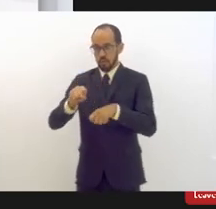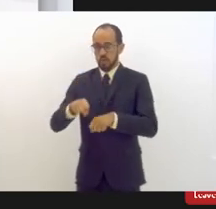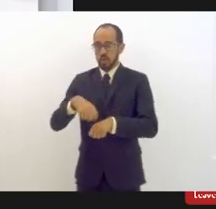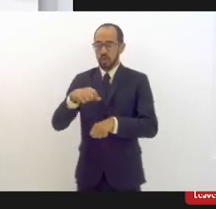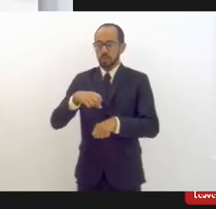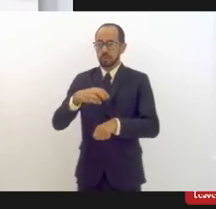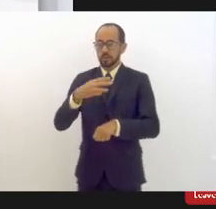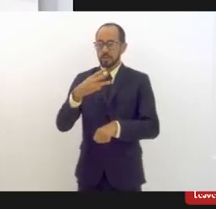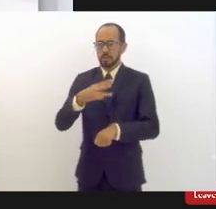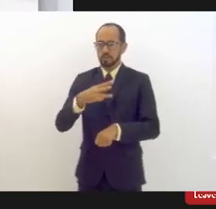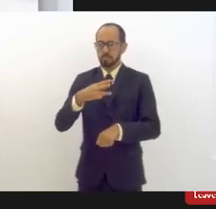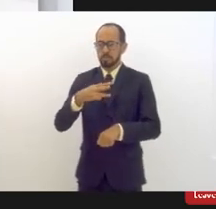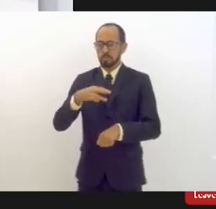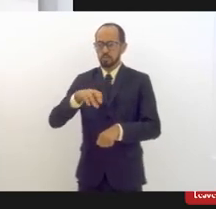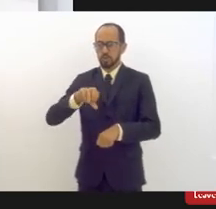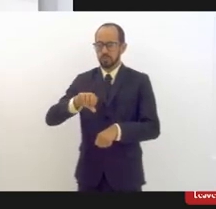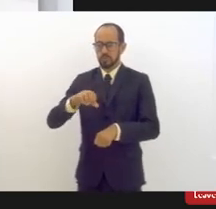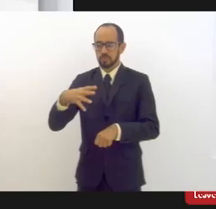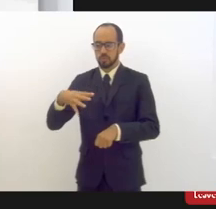3.940 professores com mestrado,